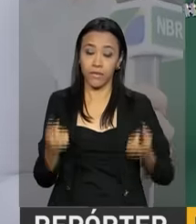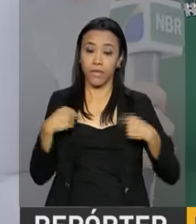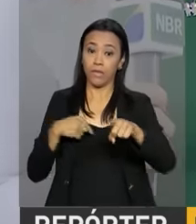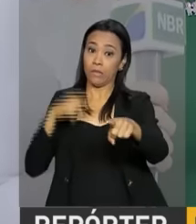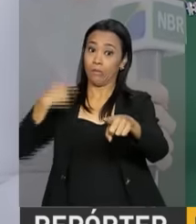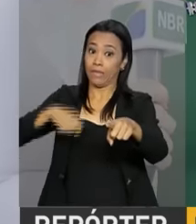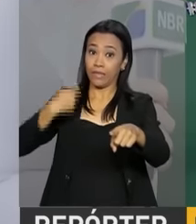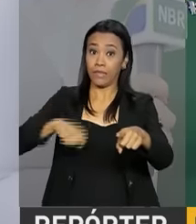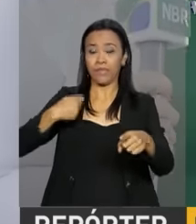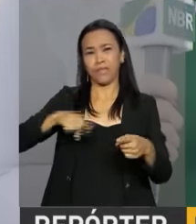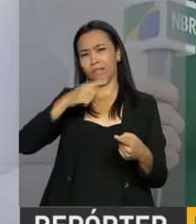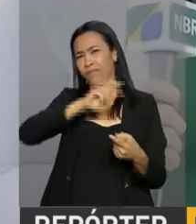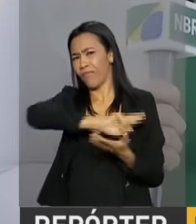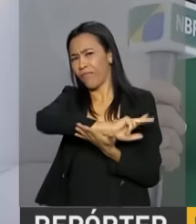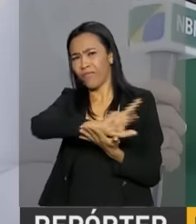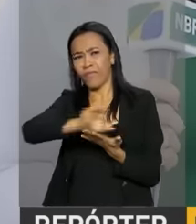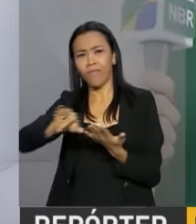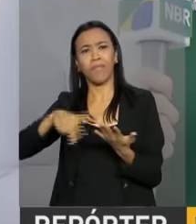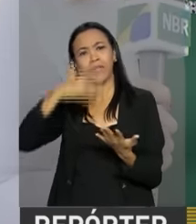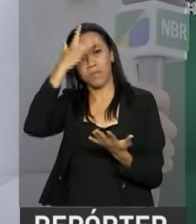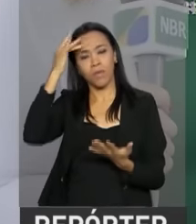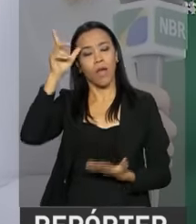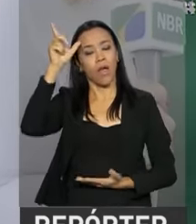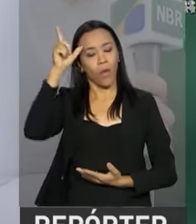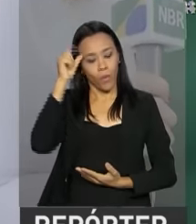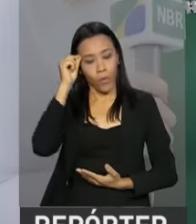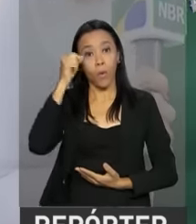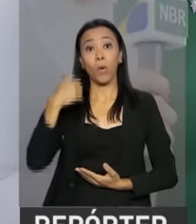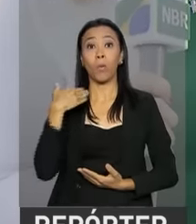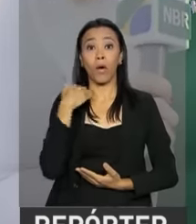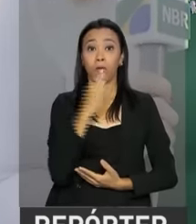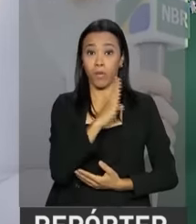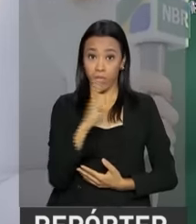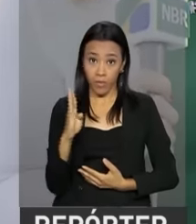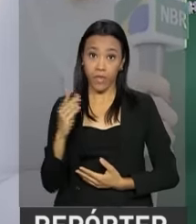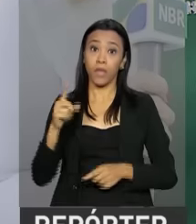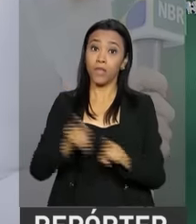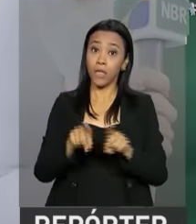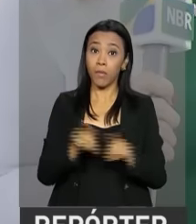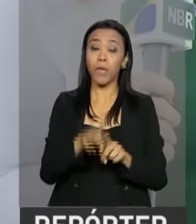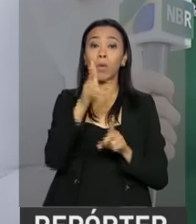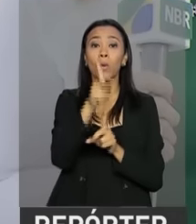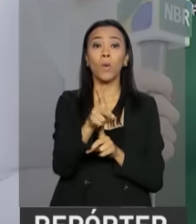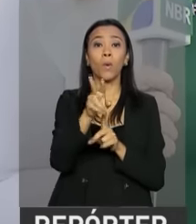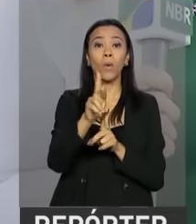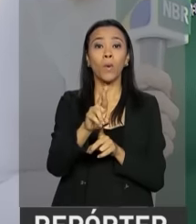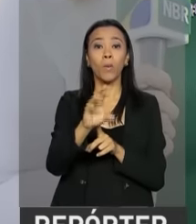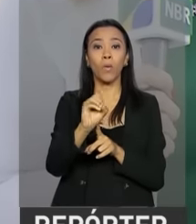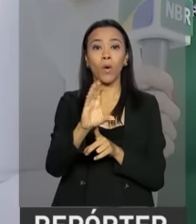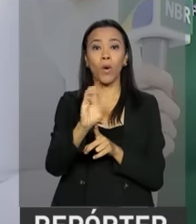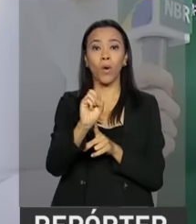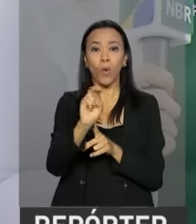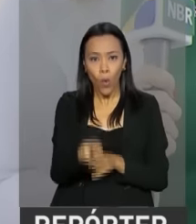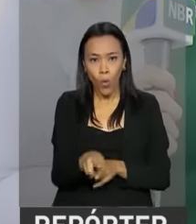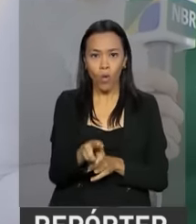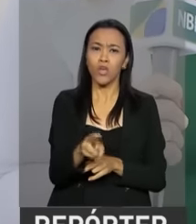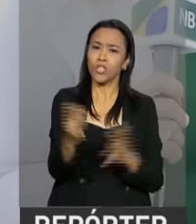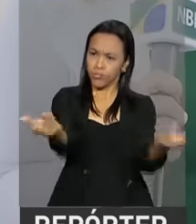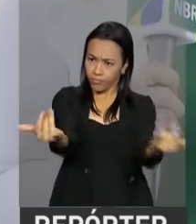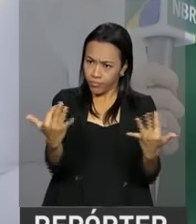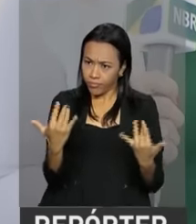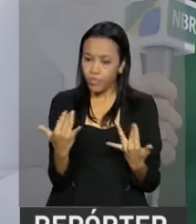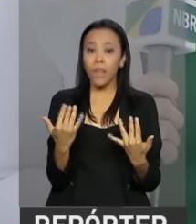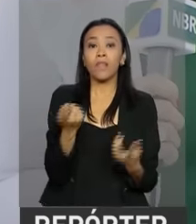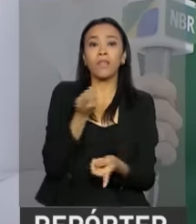e de muitos outros consumidores mais tranquilo o Banco do Brasil e o proconf Estão realizando um mutirão de renegociação de dívidas de final de